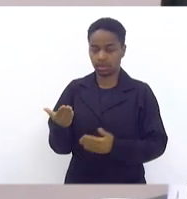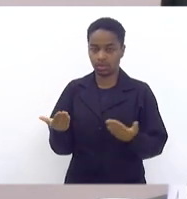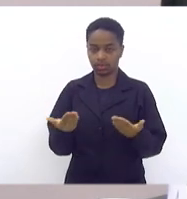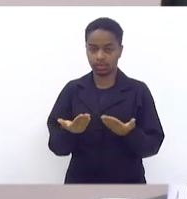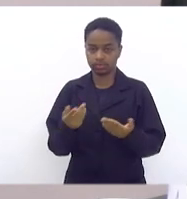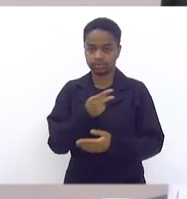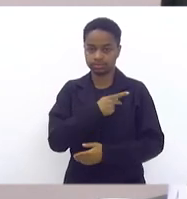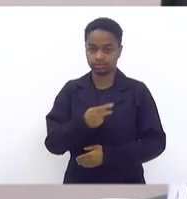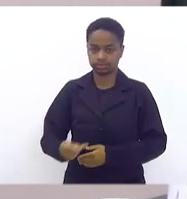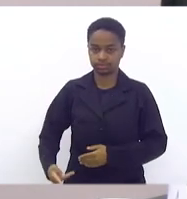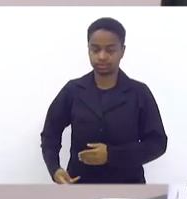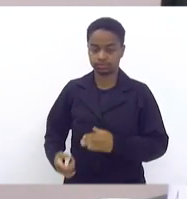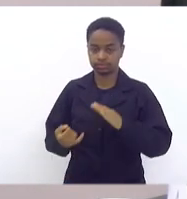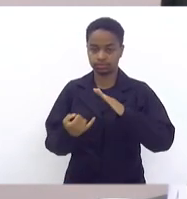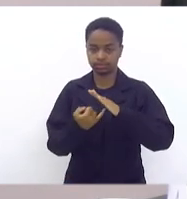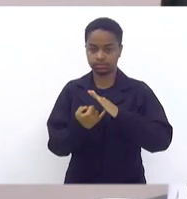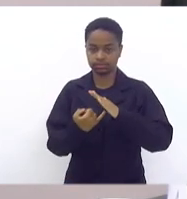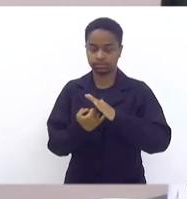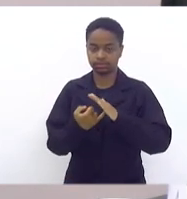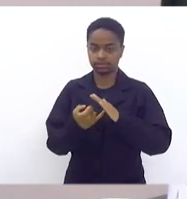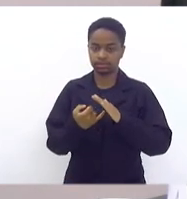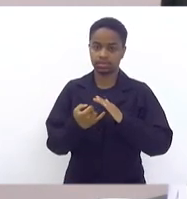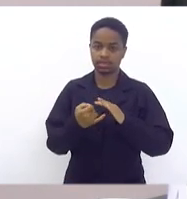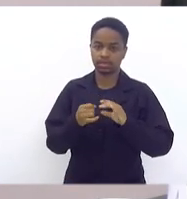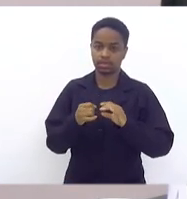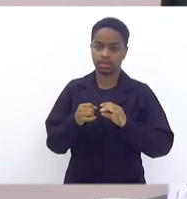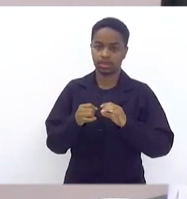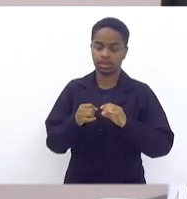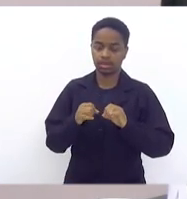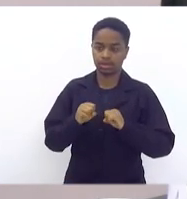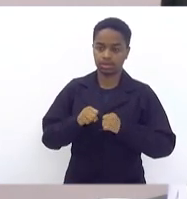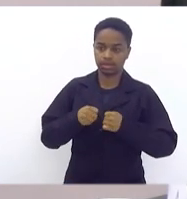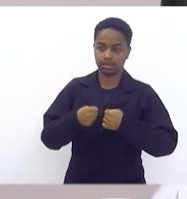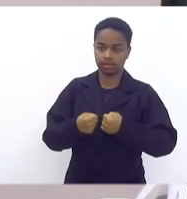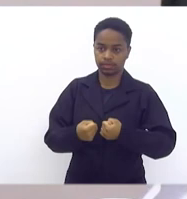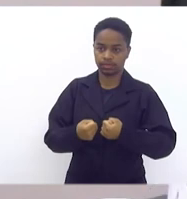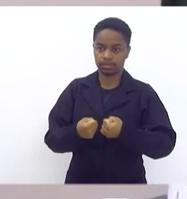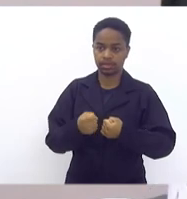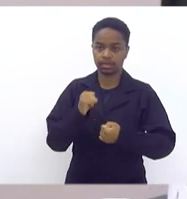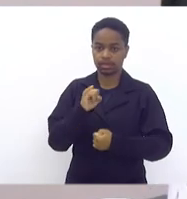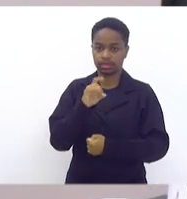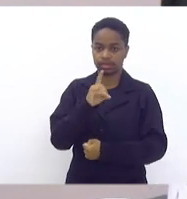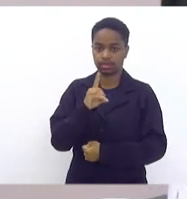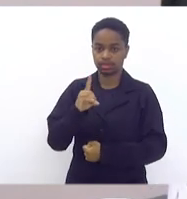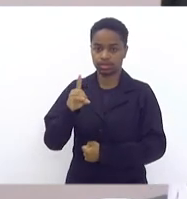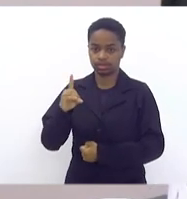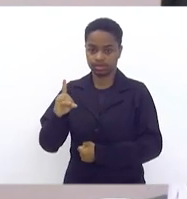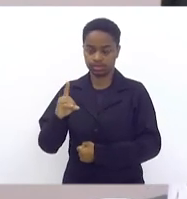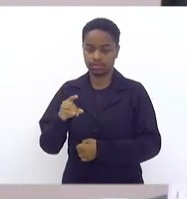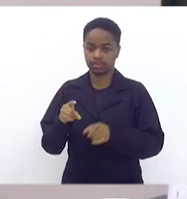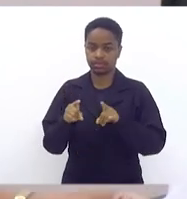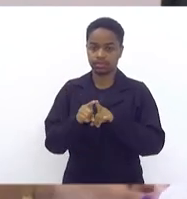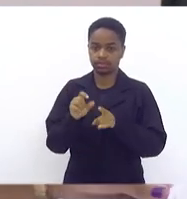Presidente do Instituto de Defesa do direito de defesa idd e